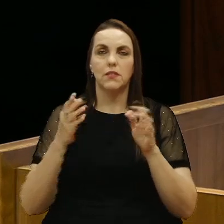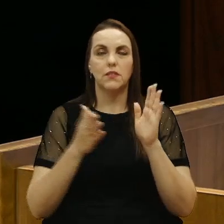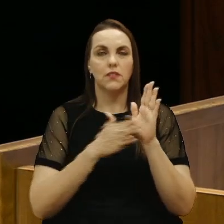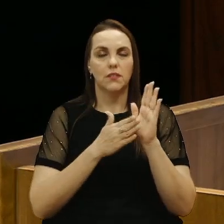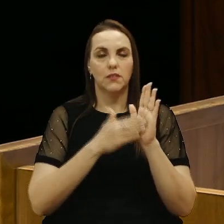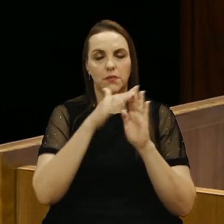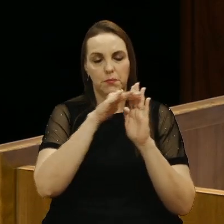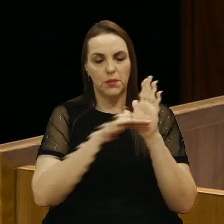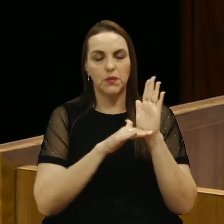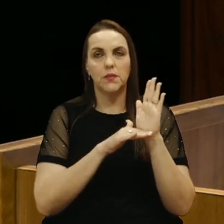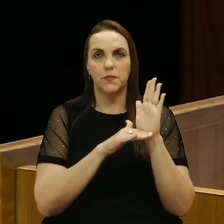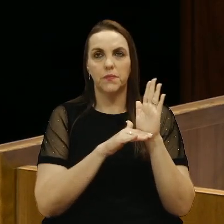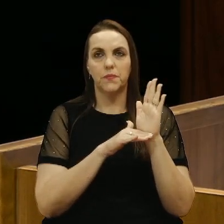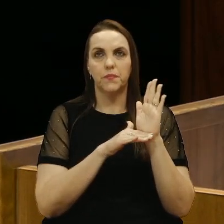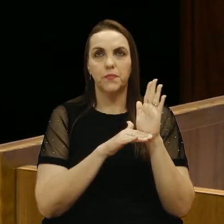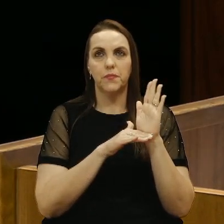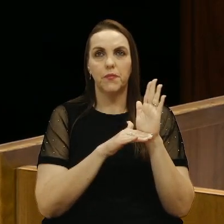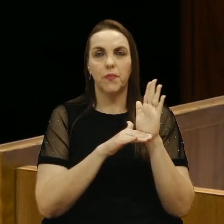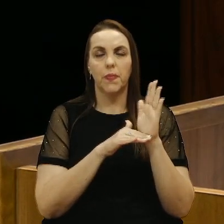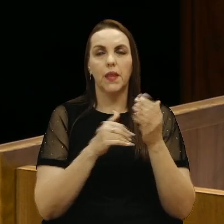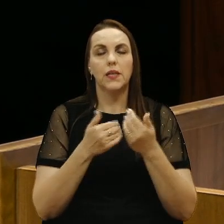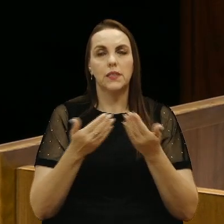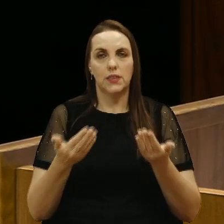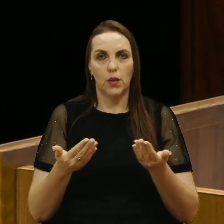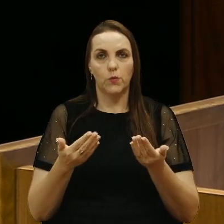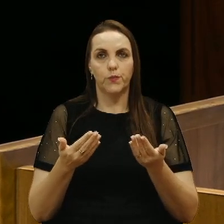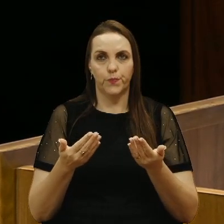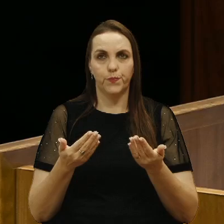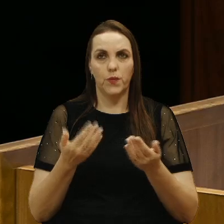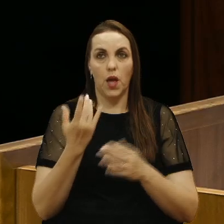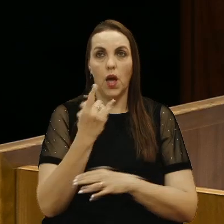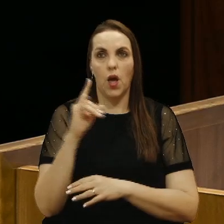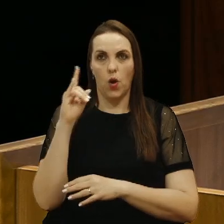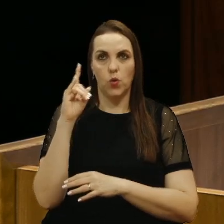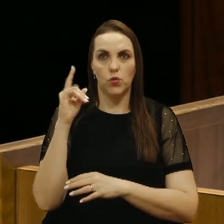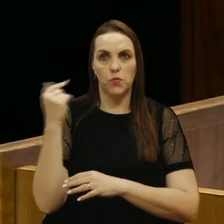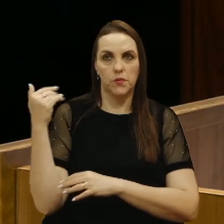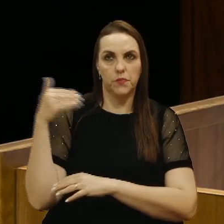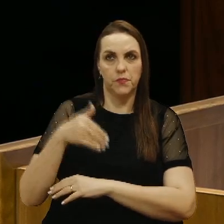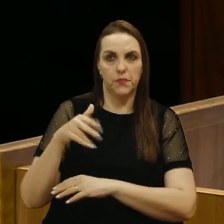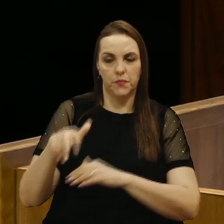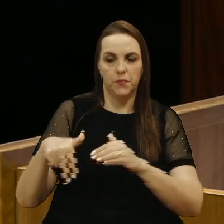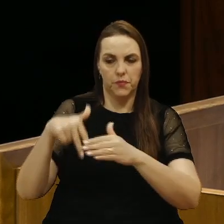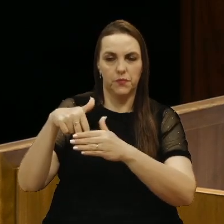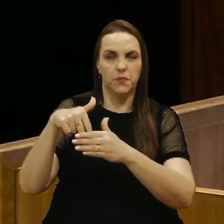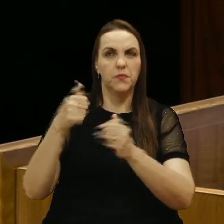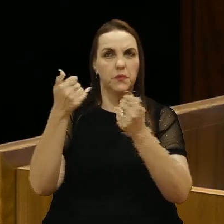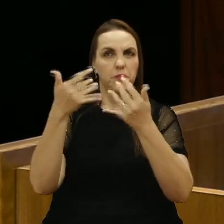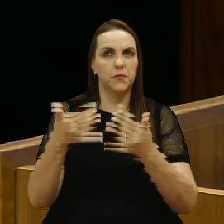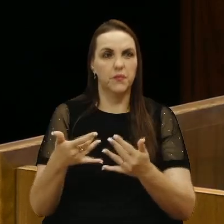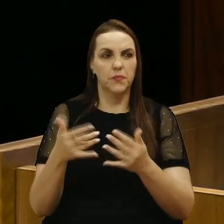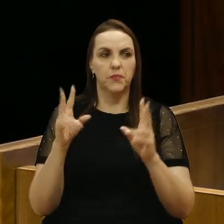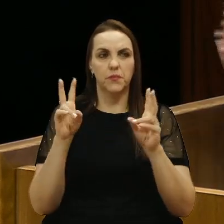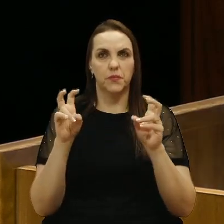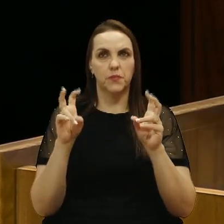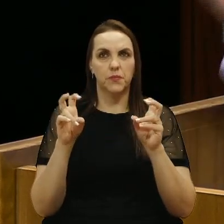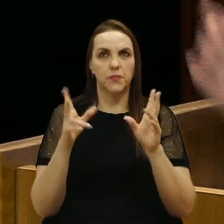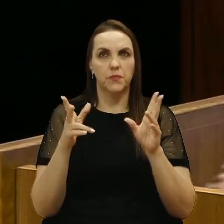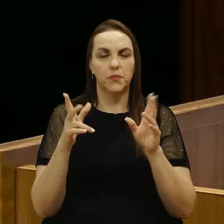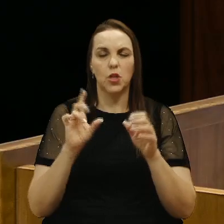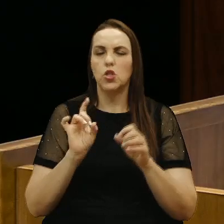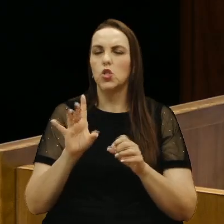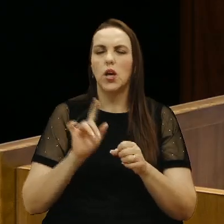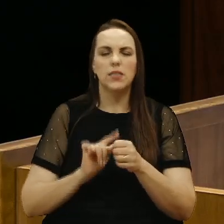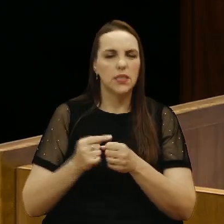Pessoal, a última vez que estive aqui, levantei uma situação que não é só a nossa cidade, o nosso estado, o